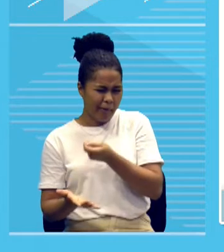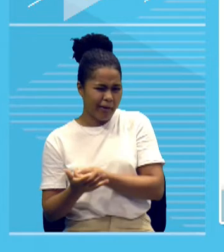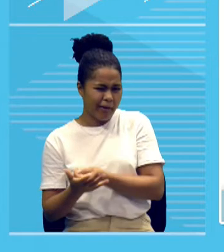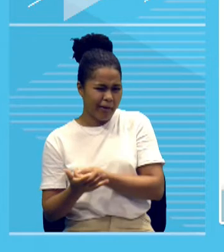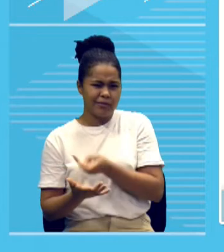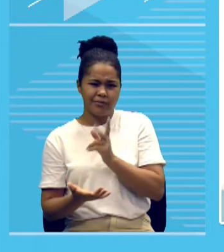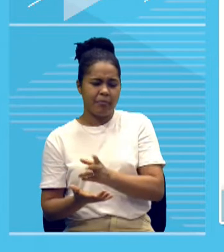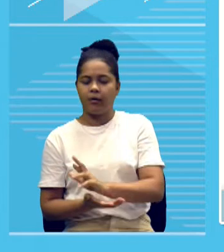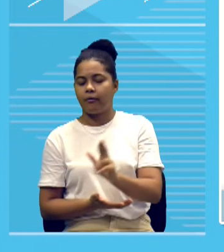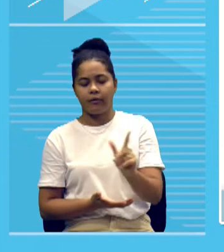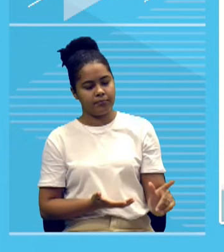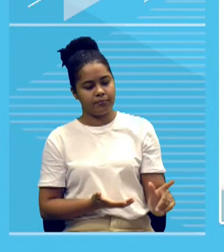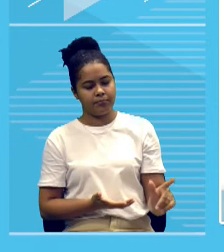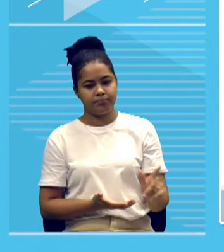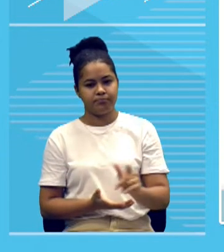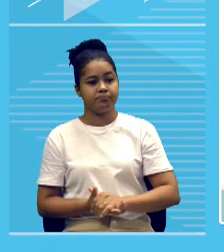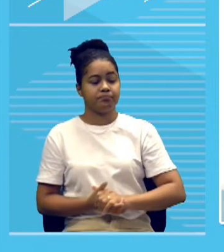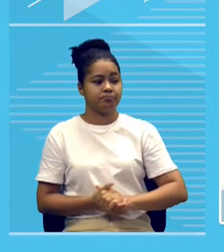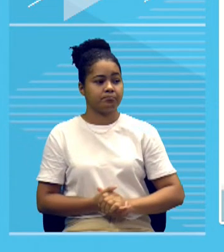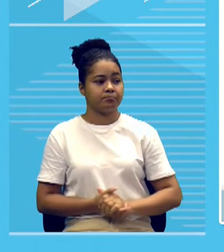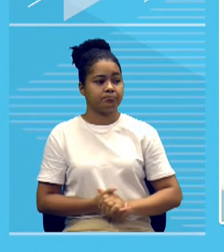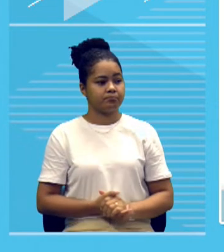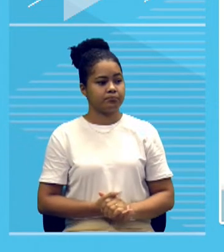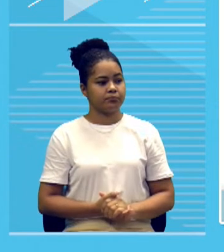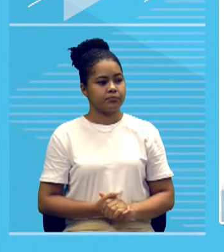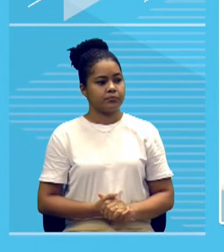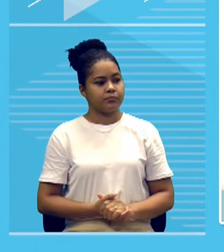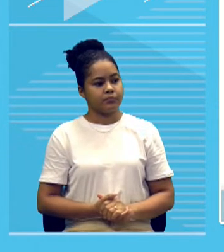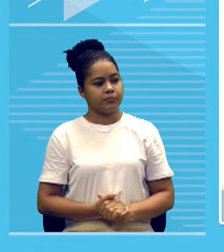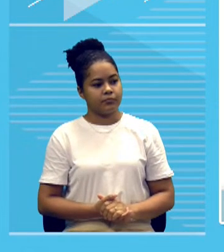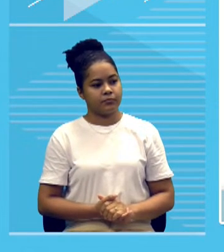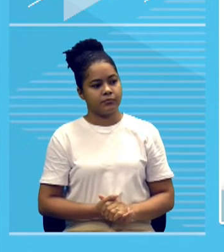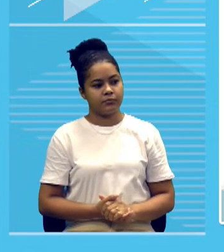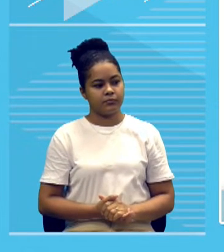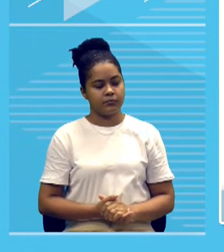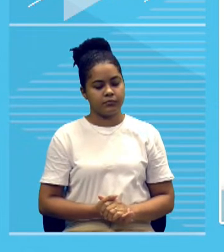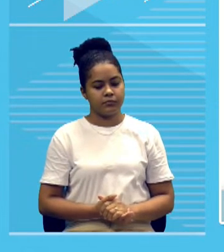a sexta e não necessita